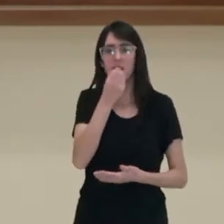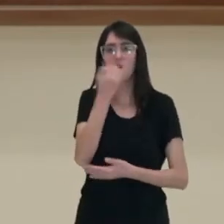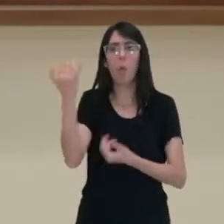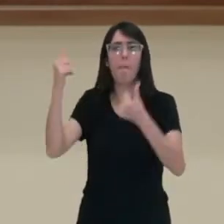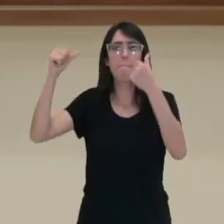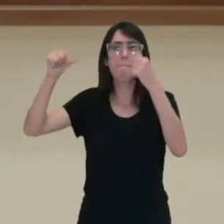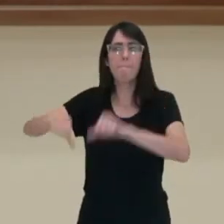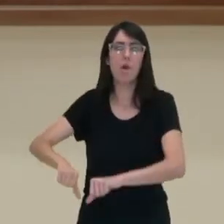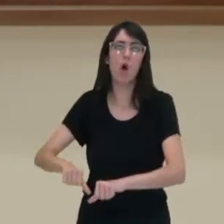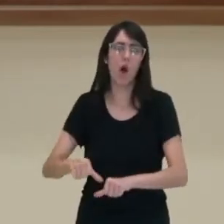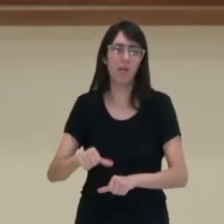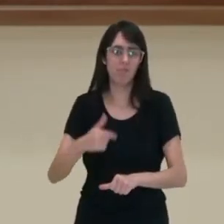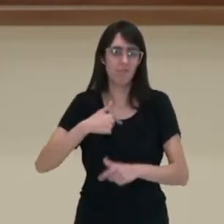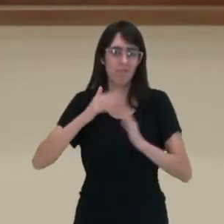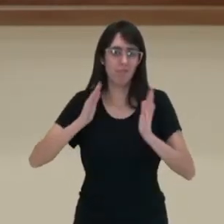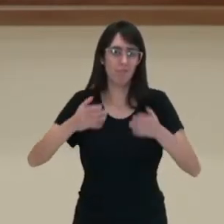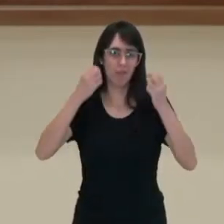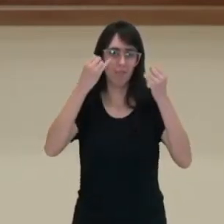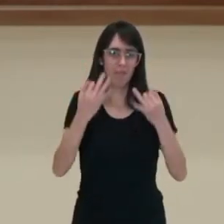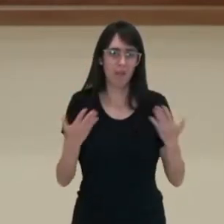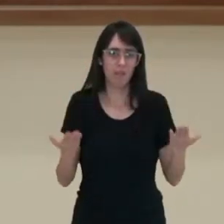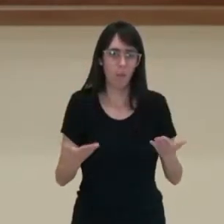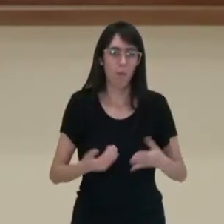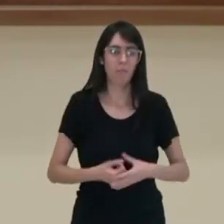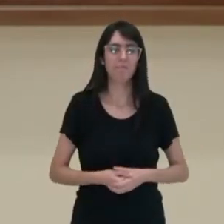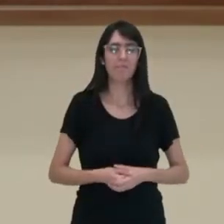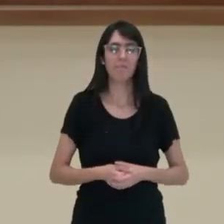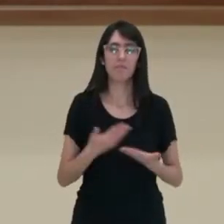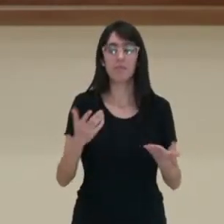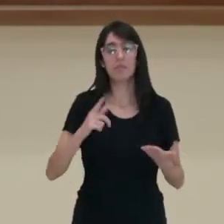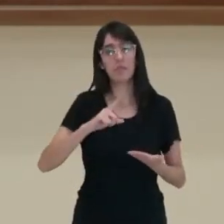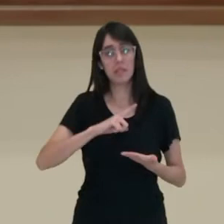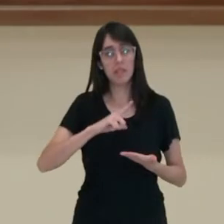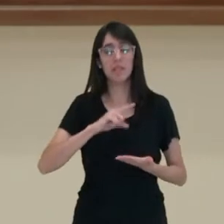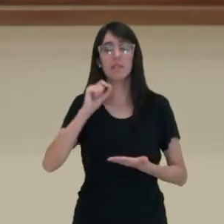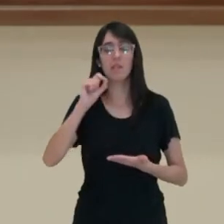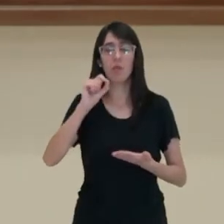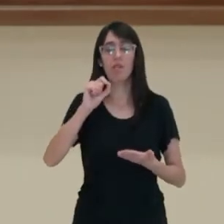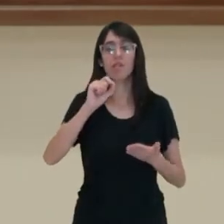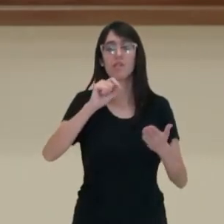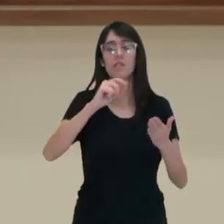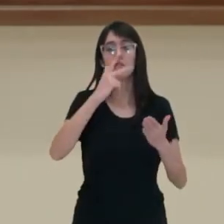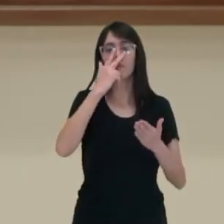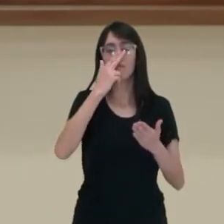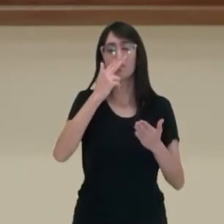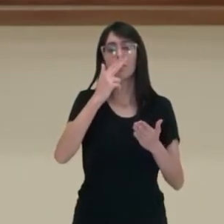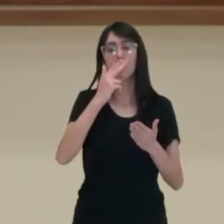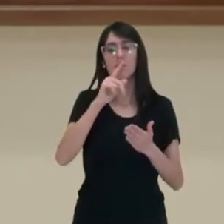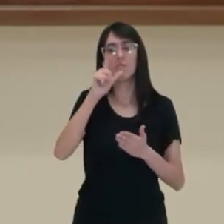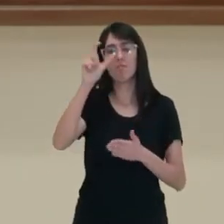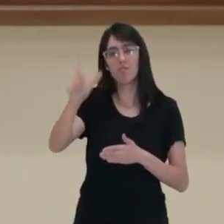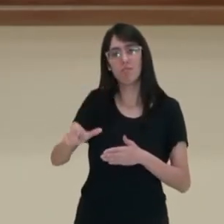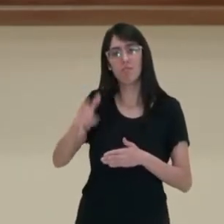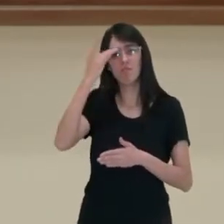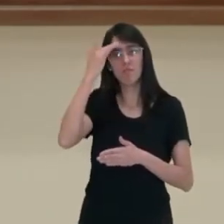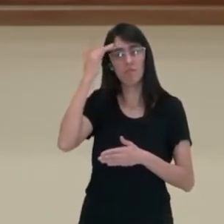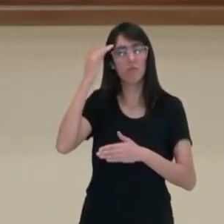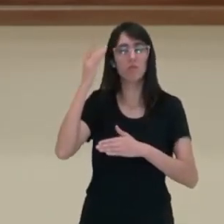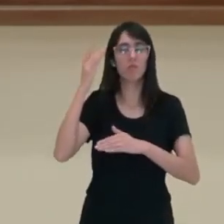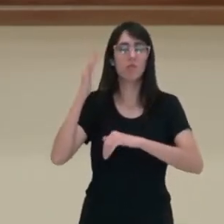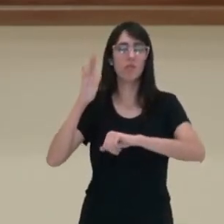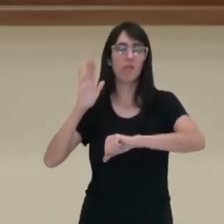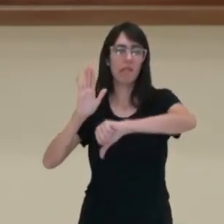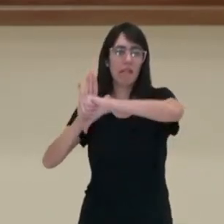nesse sentido que eu acabei de explicar para vocês. Então, existe uma criminalização de alguns sujeitos, né, essa criação